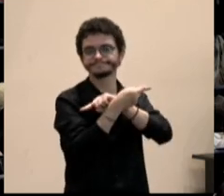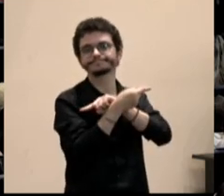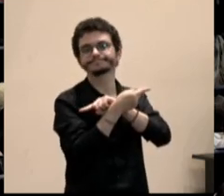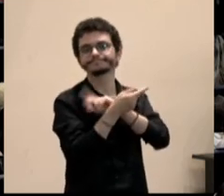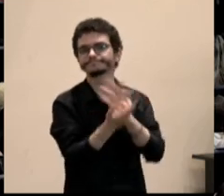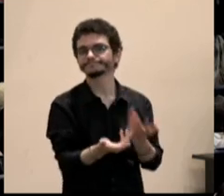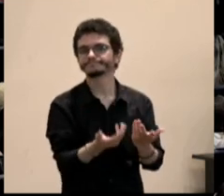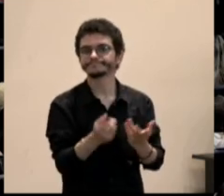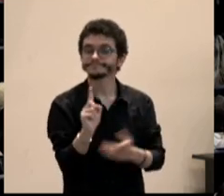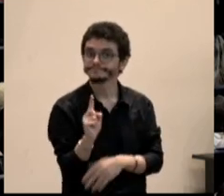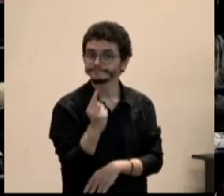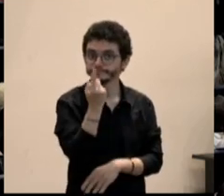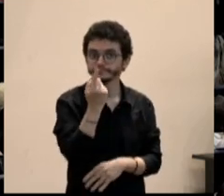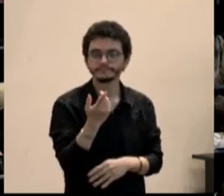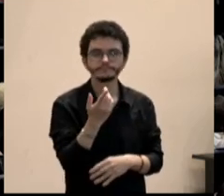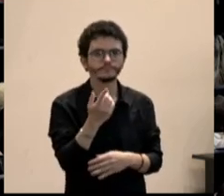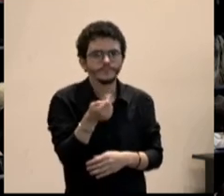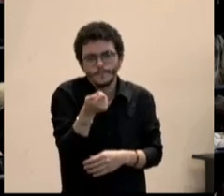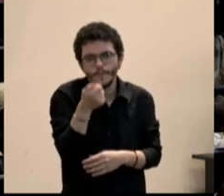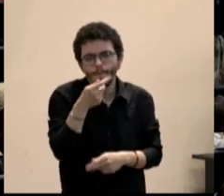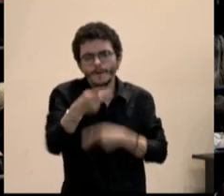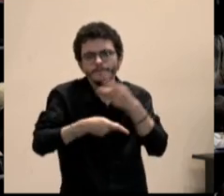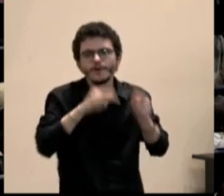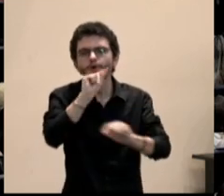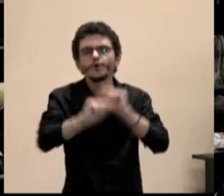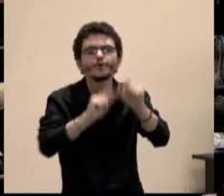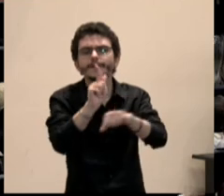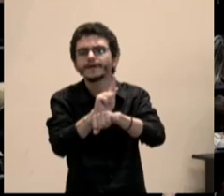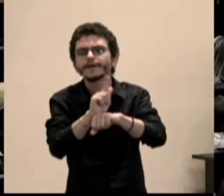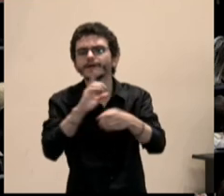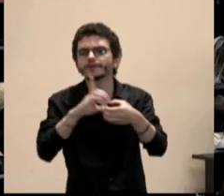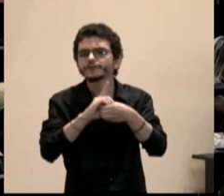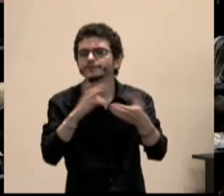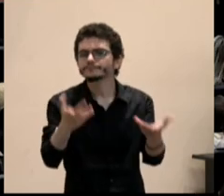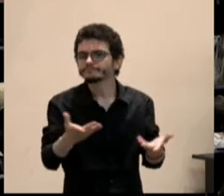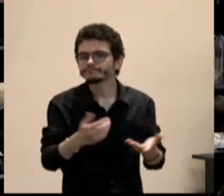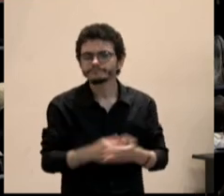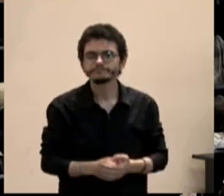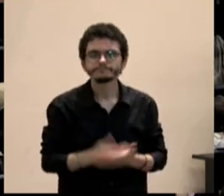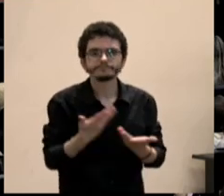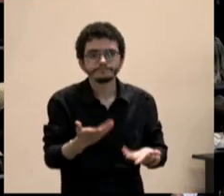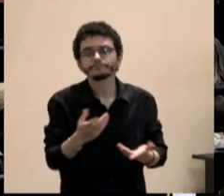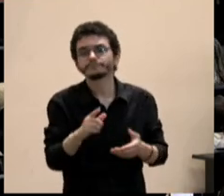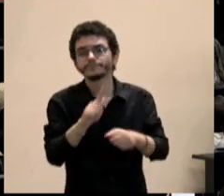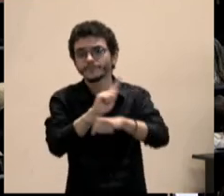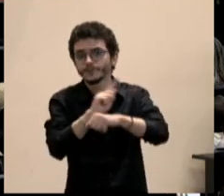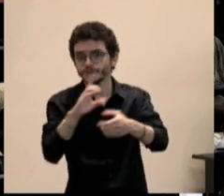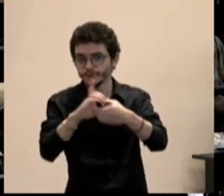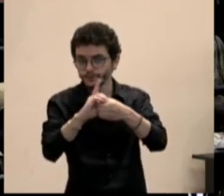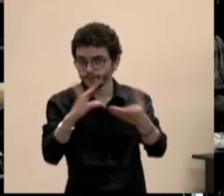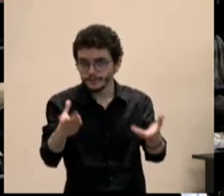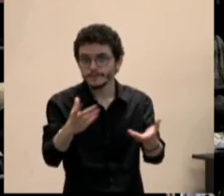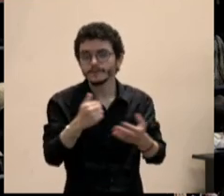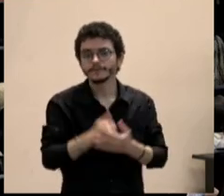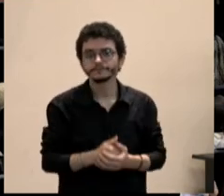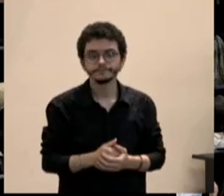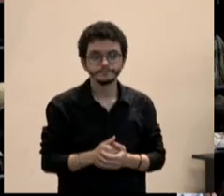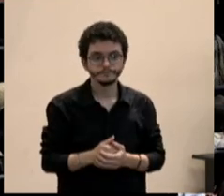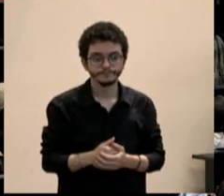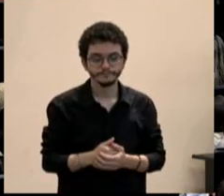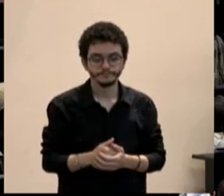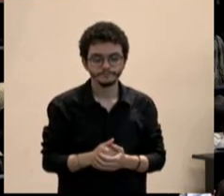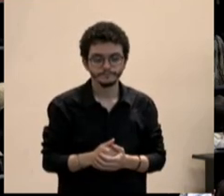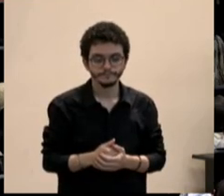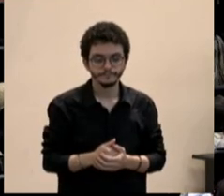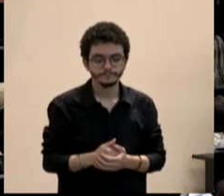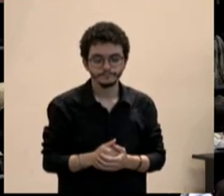Bom, a primeira coisa, um pouco para falar o que é a gestão democrática. Então, a gestão democrática, eu vou ler, porque melhor para